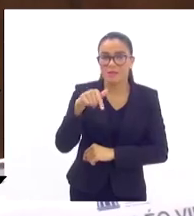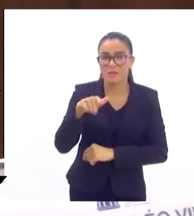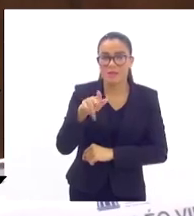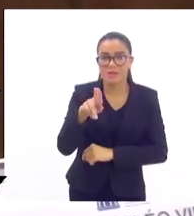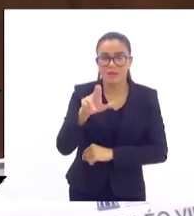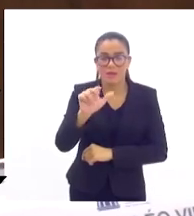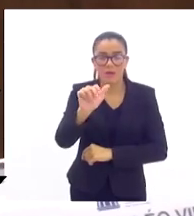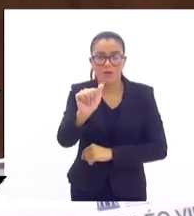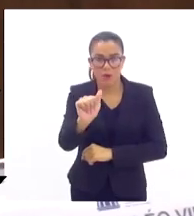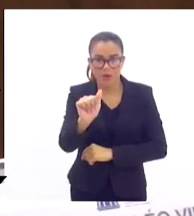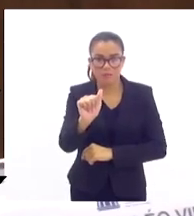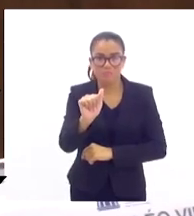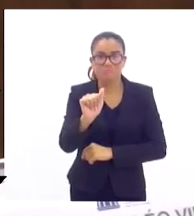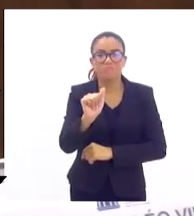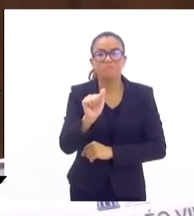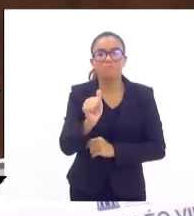Itaboraí,